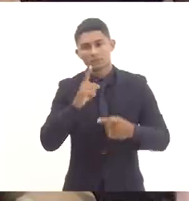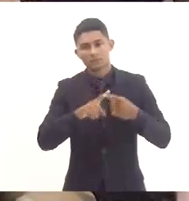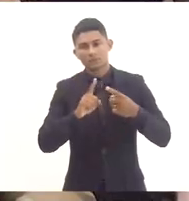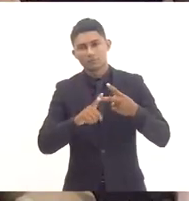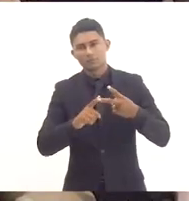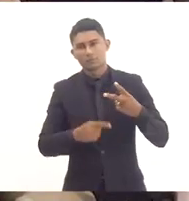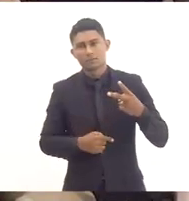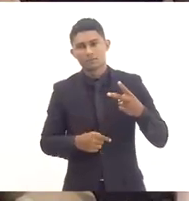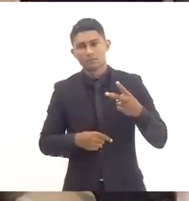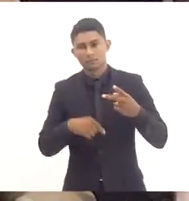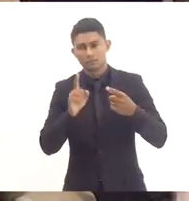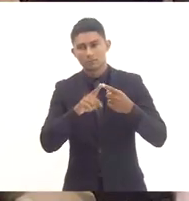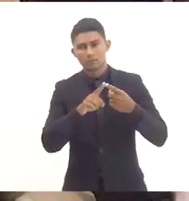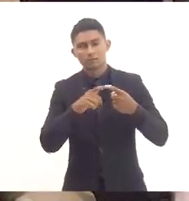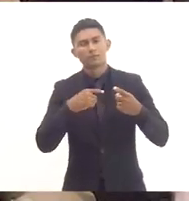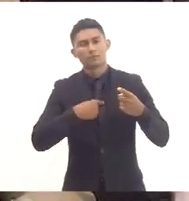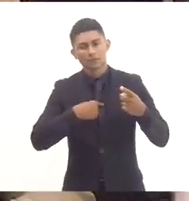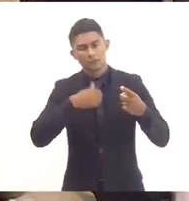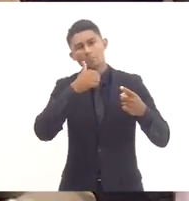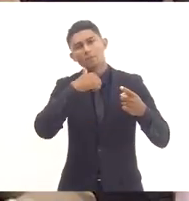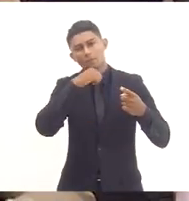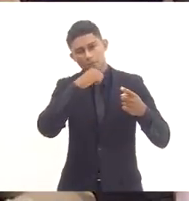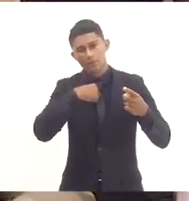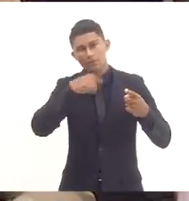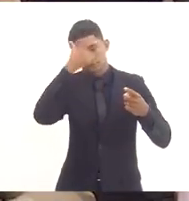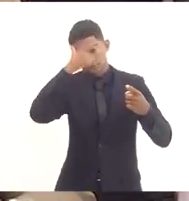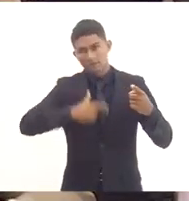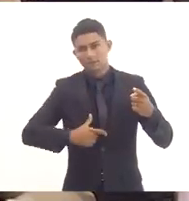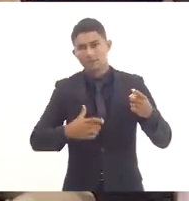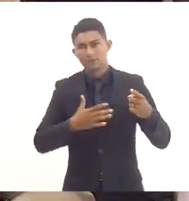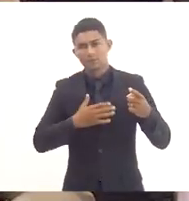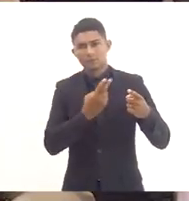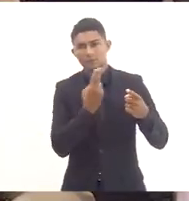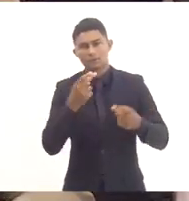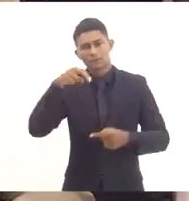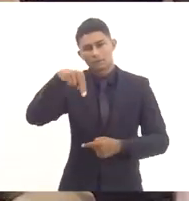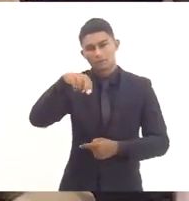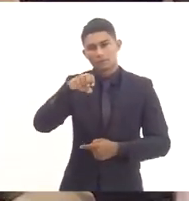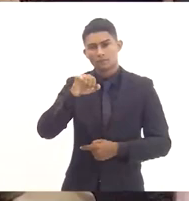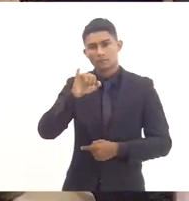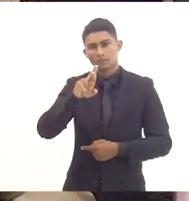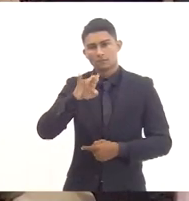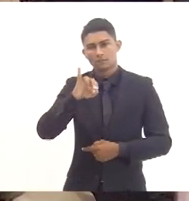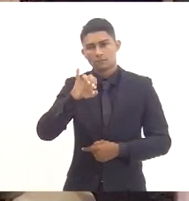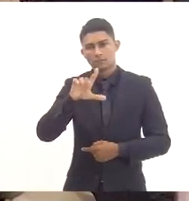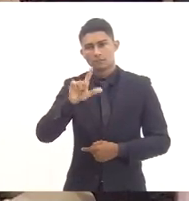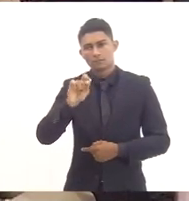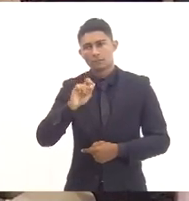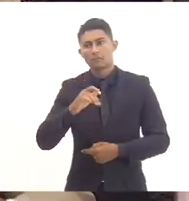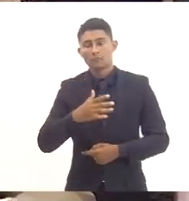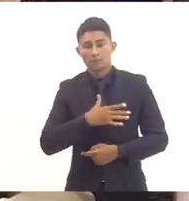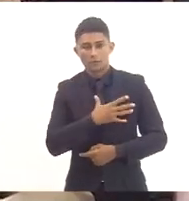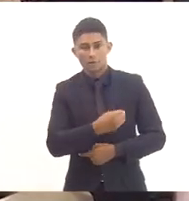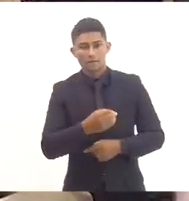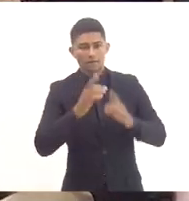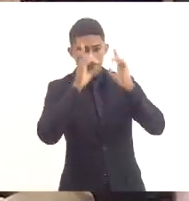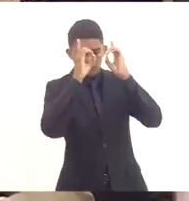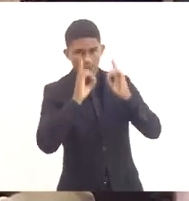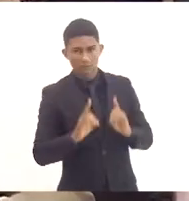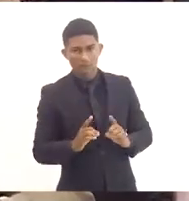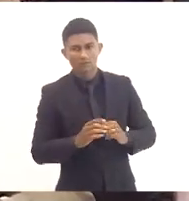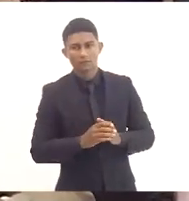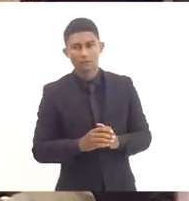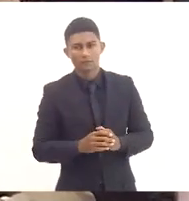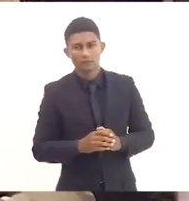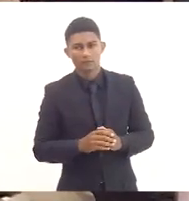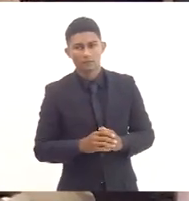primeira primeiramente como mãe né Michel Meiriele eu sou mãe de uma criança deficiente e a sua mãe dos